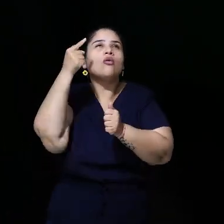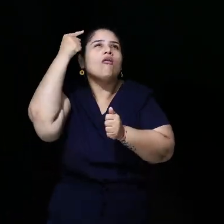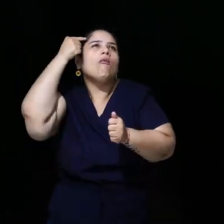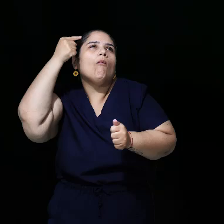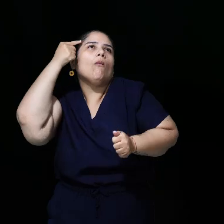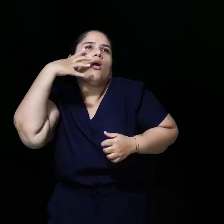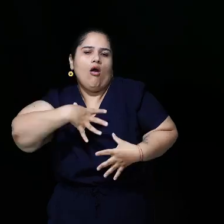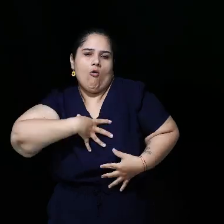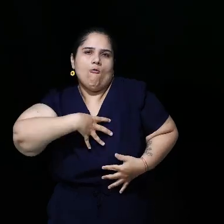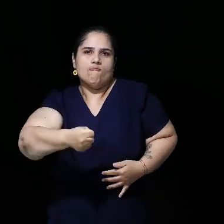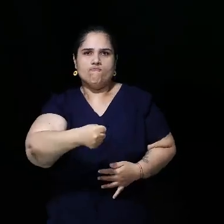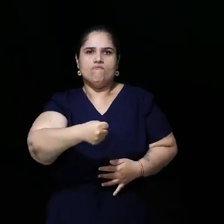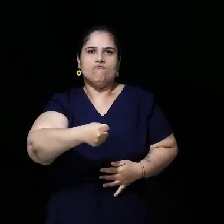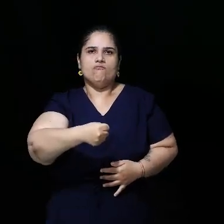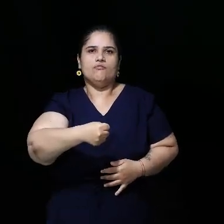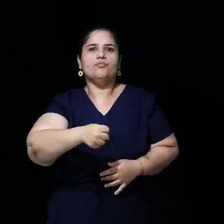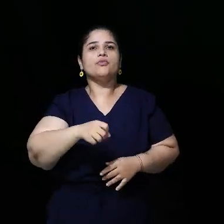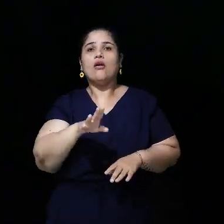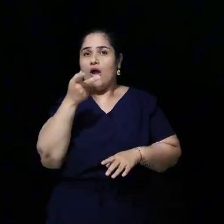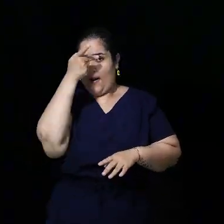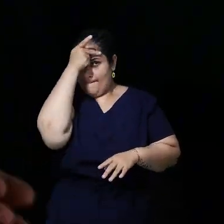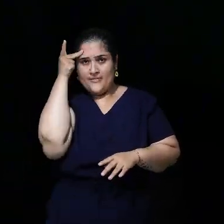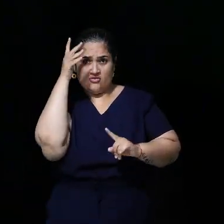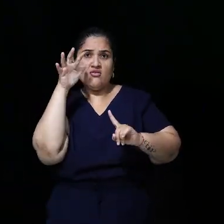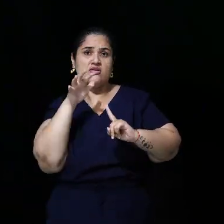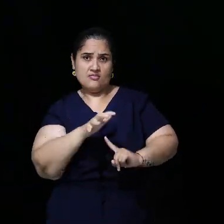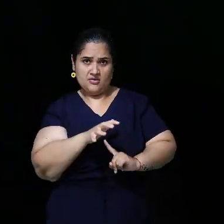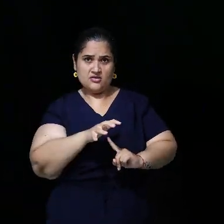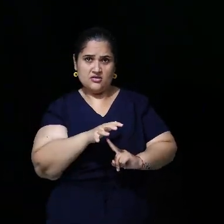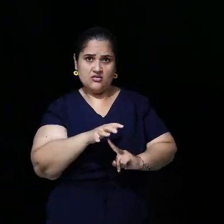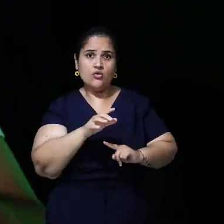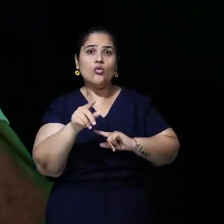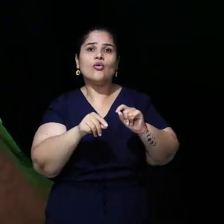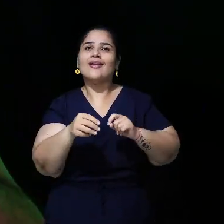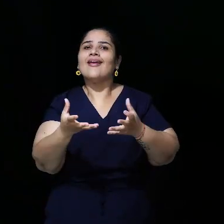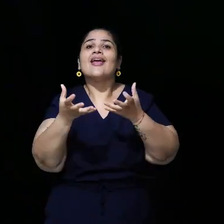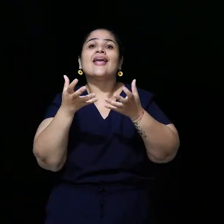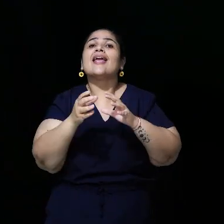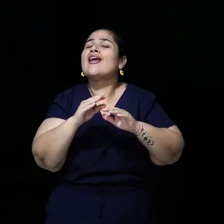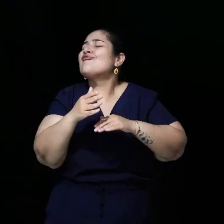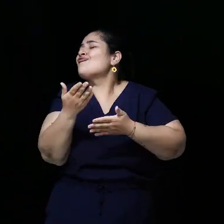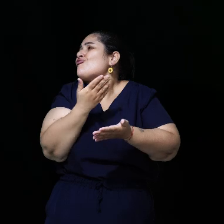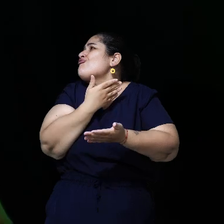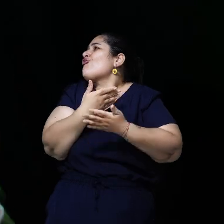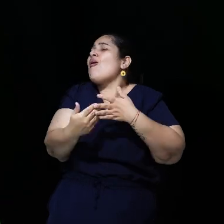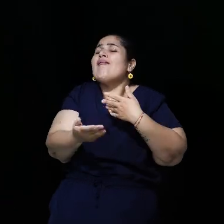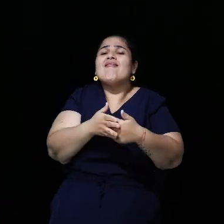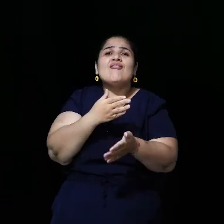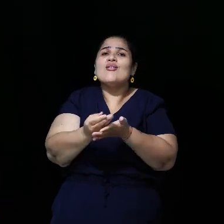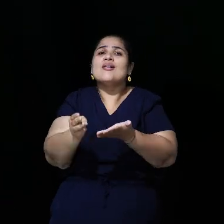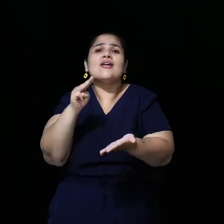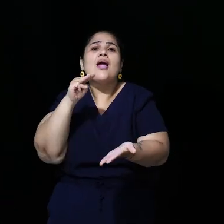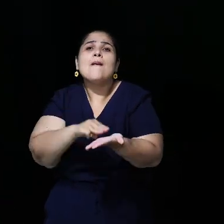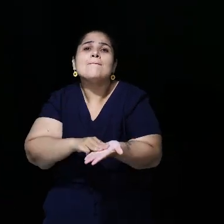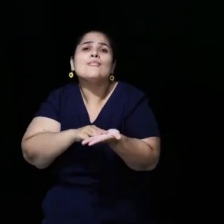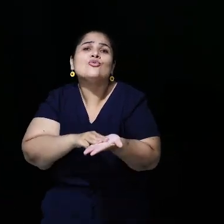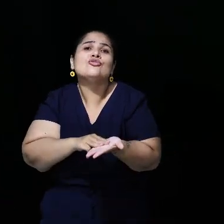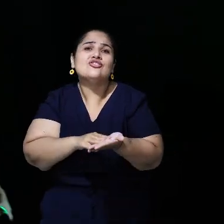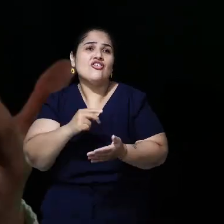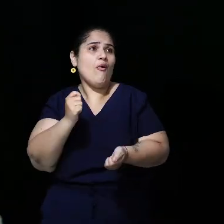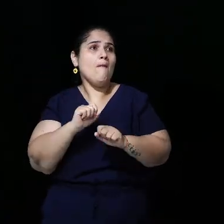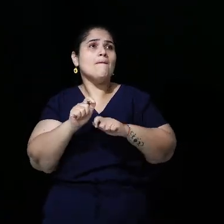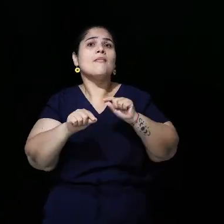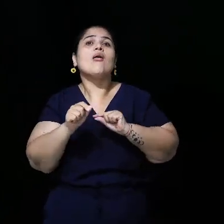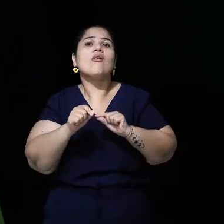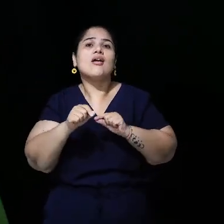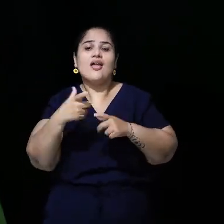com depressão, ela quer qualquer motivo para sair dessa vida. E para ela é um escape, entendeu? Então eu